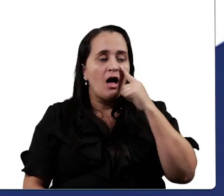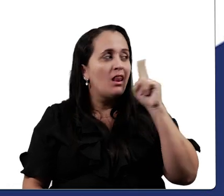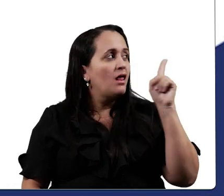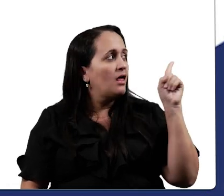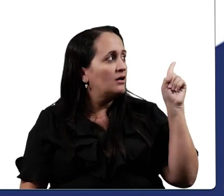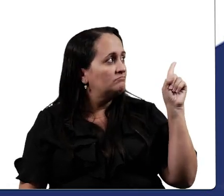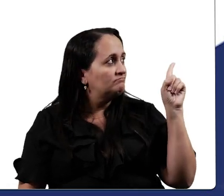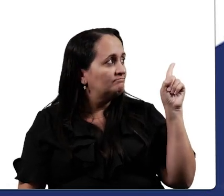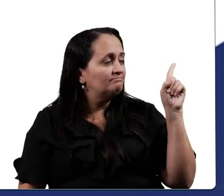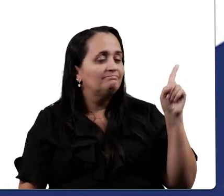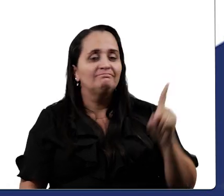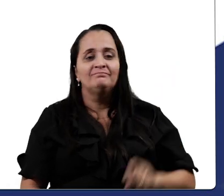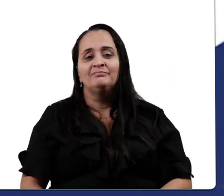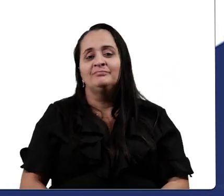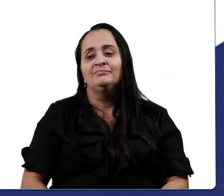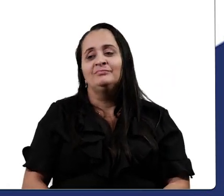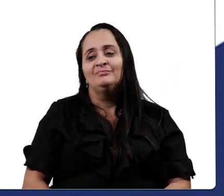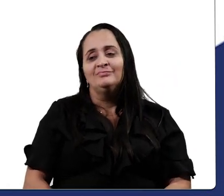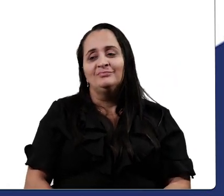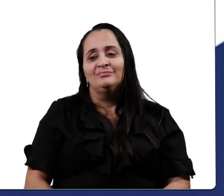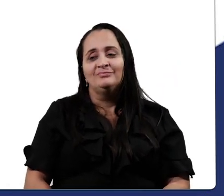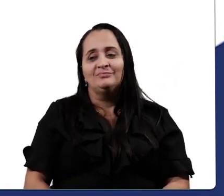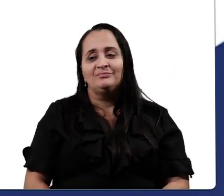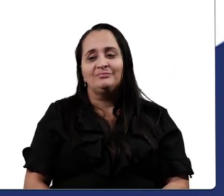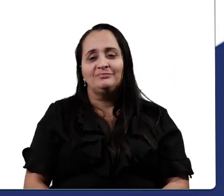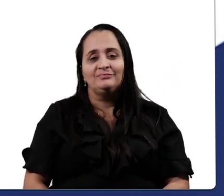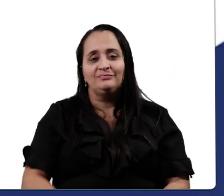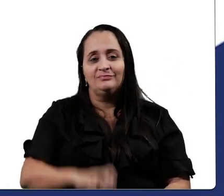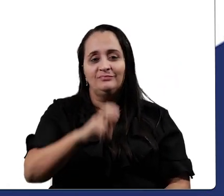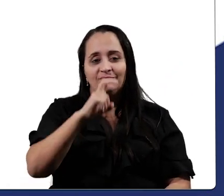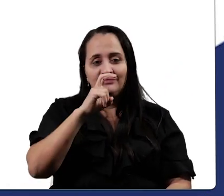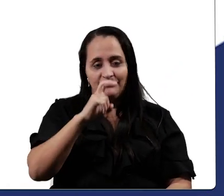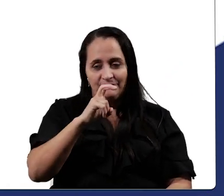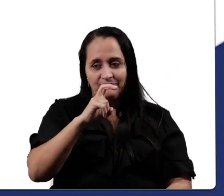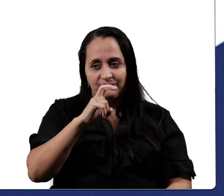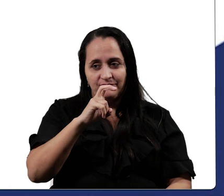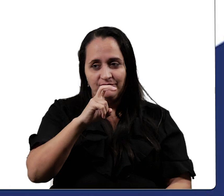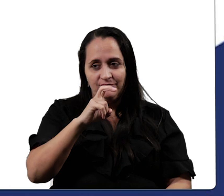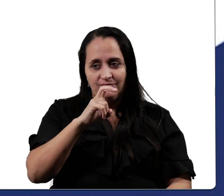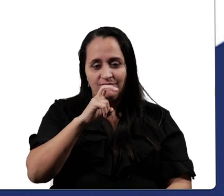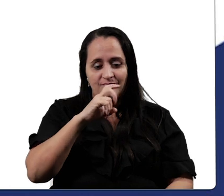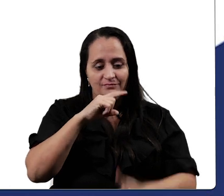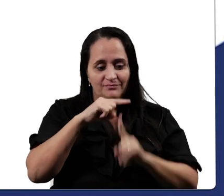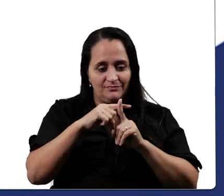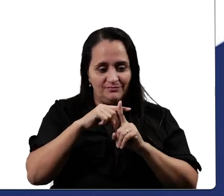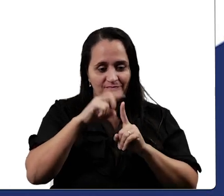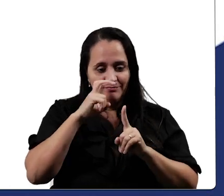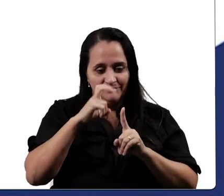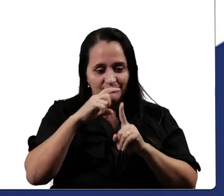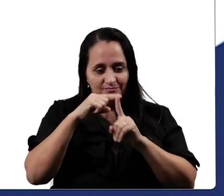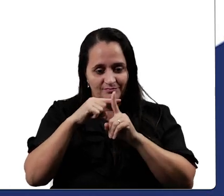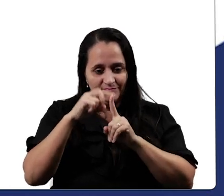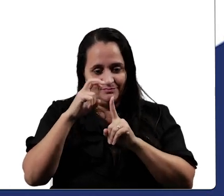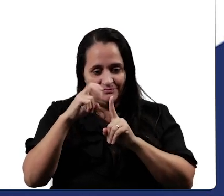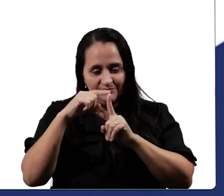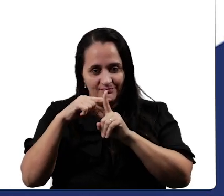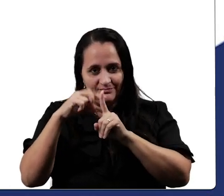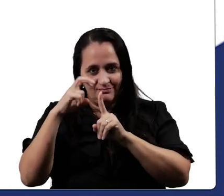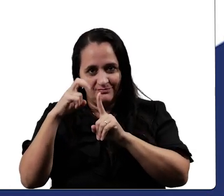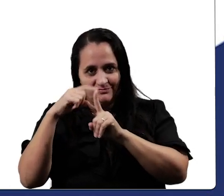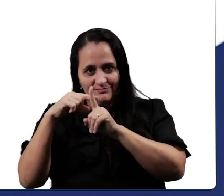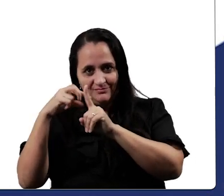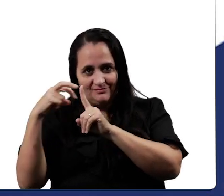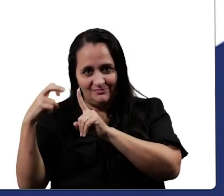Olha lá colocamos aqui ó 5 + 5 + 5 + 5 + 5 + 5